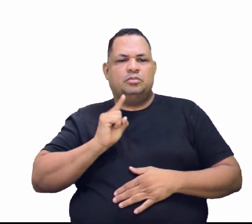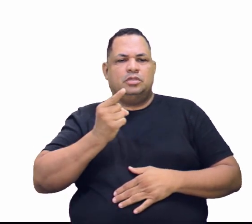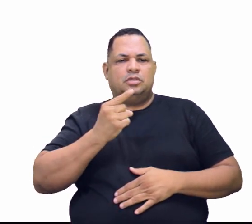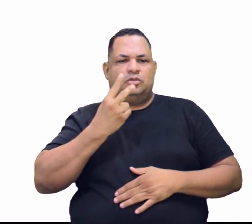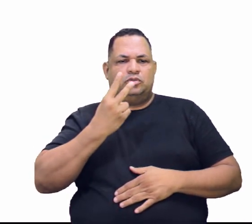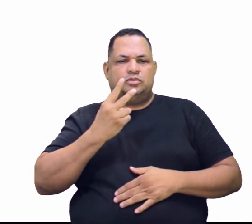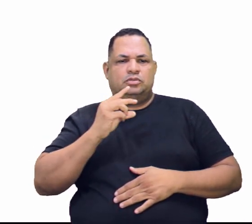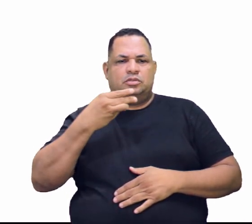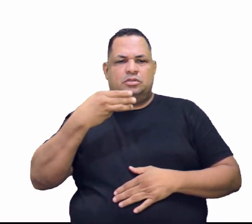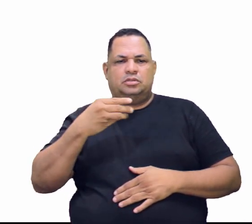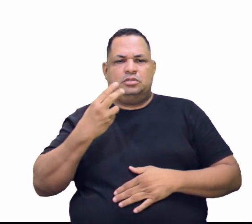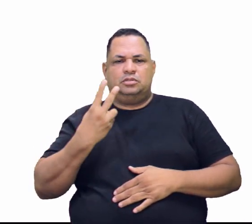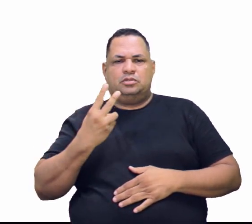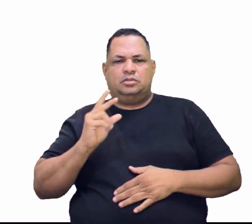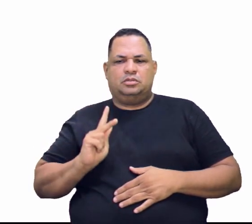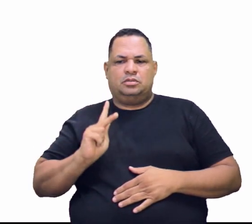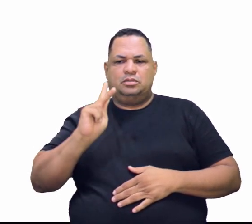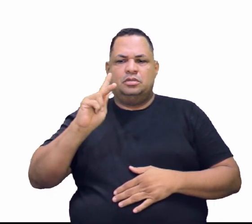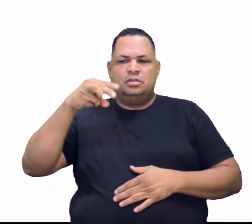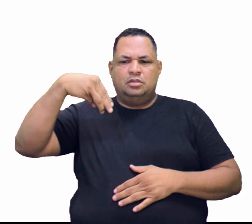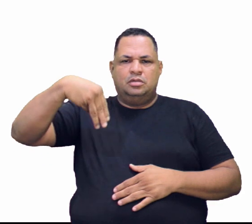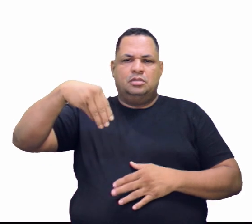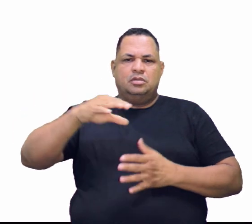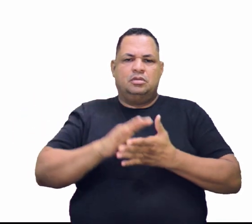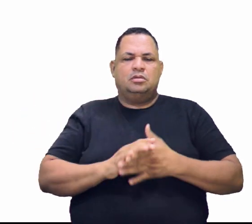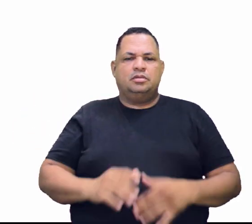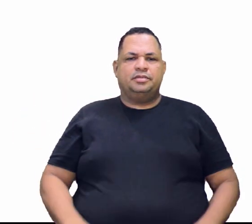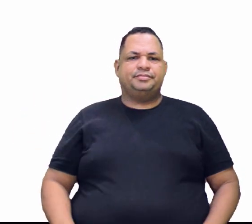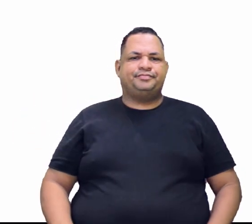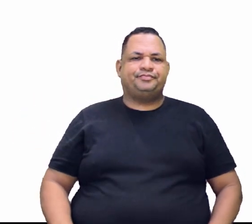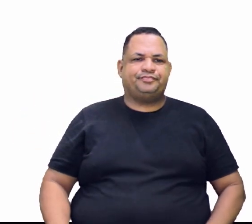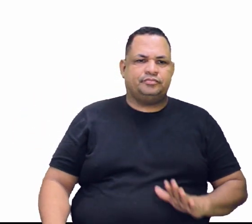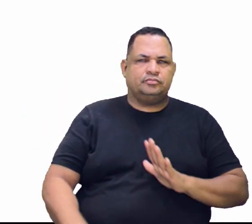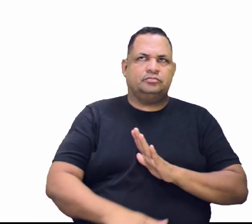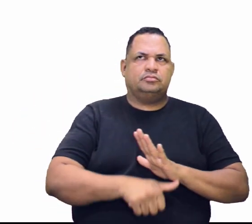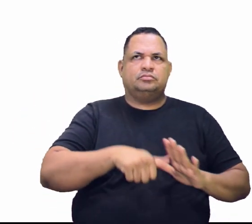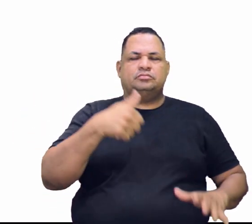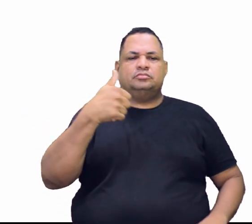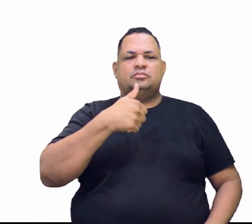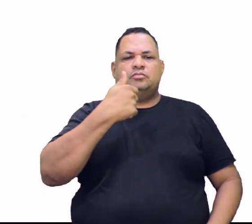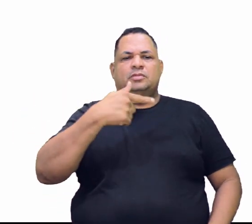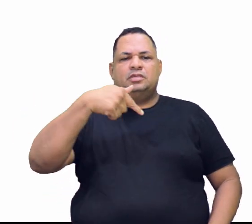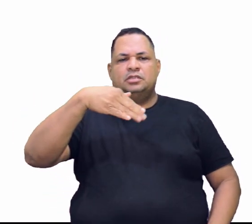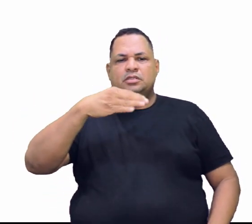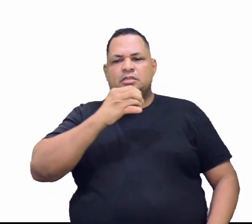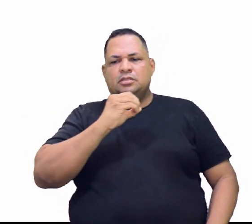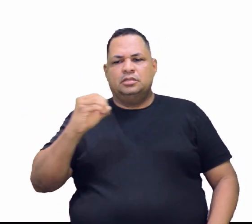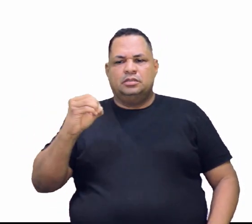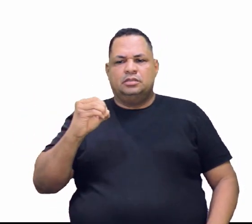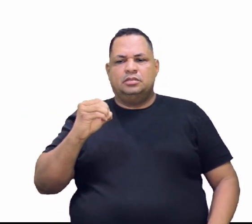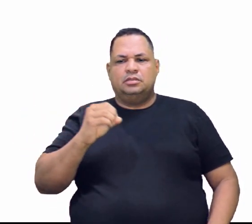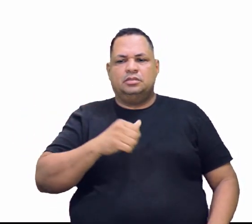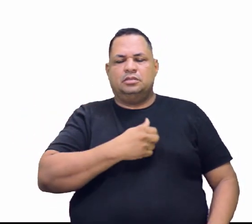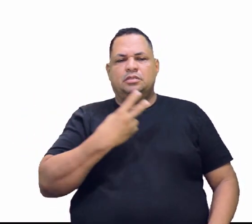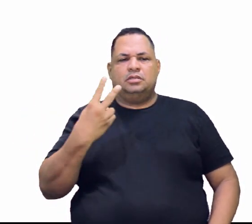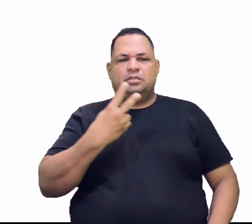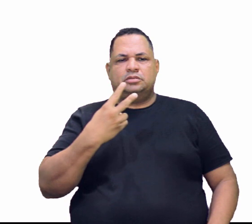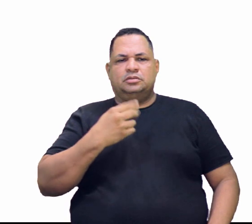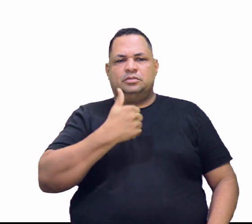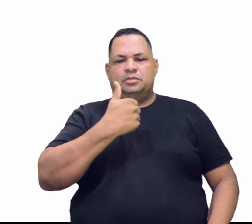2.202 km. A primeira foi 1.700, a segunda foi 1.600,